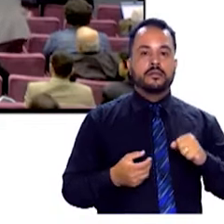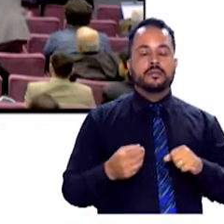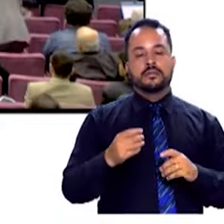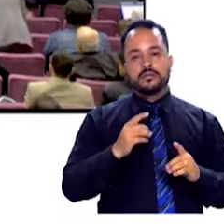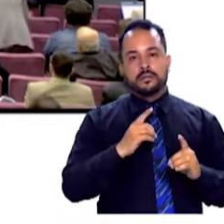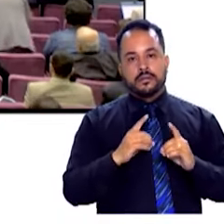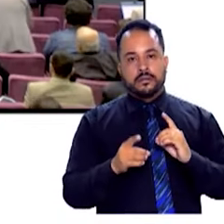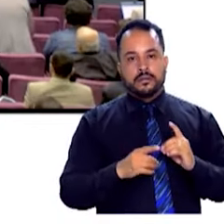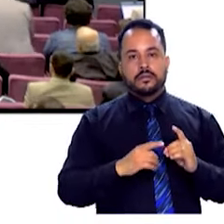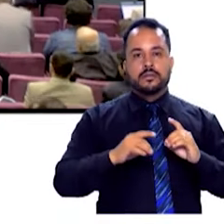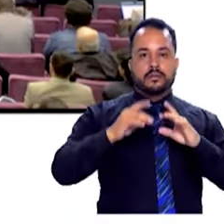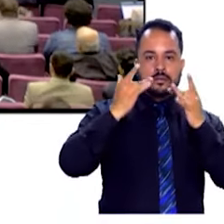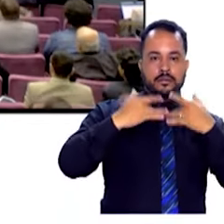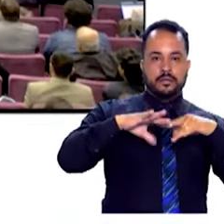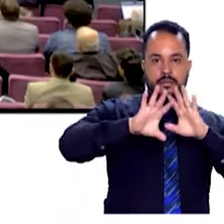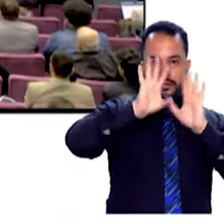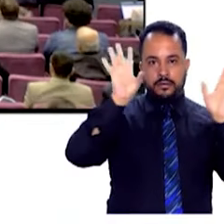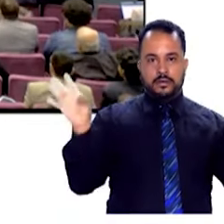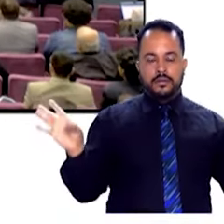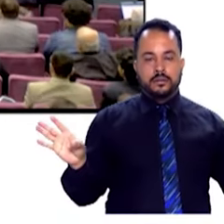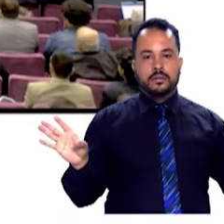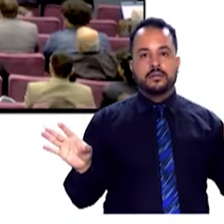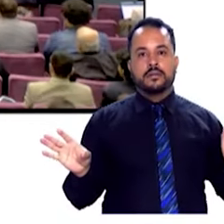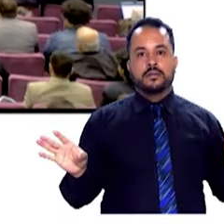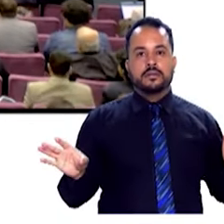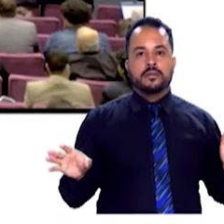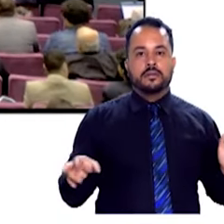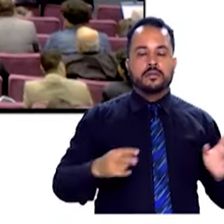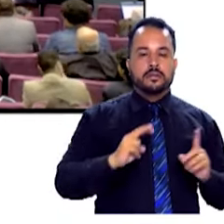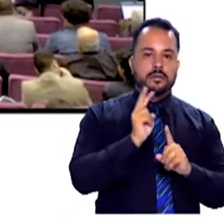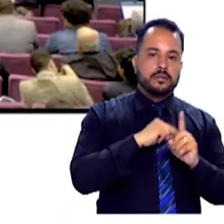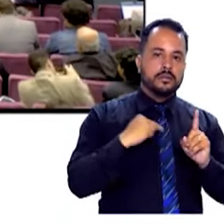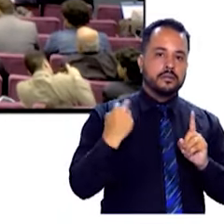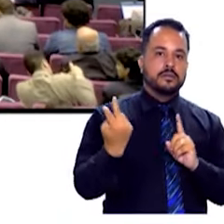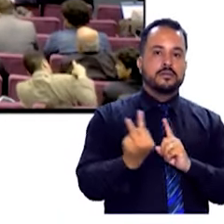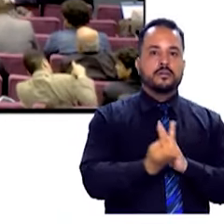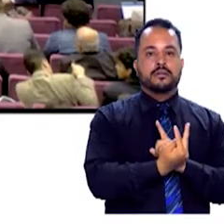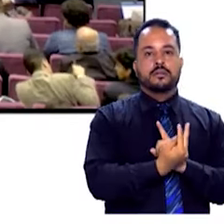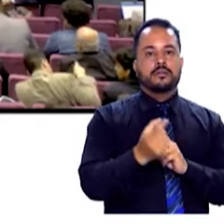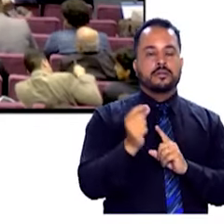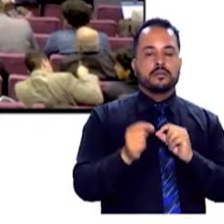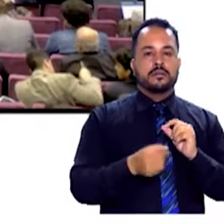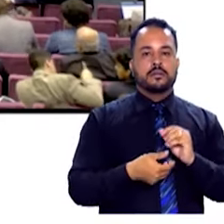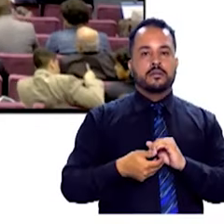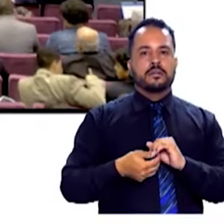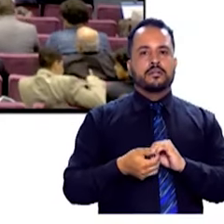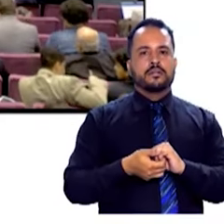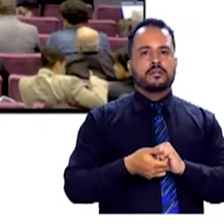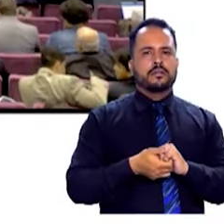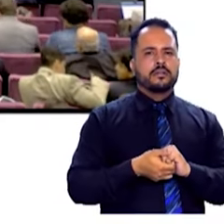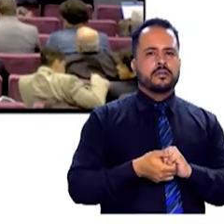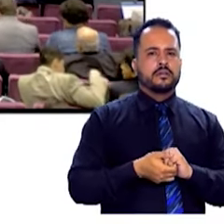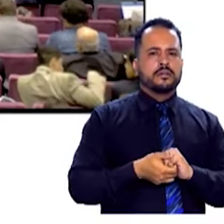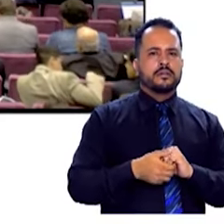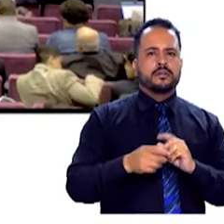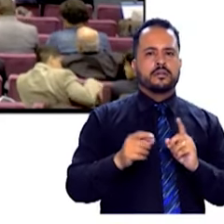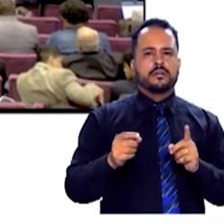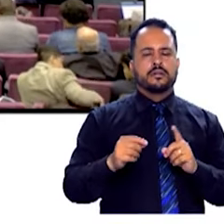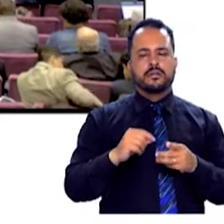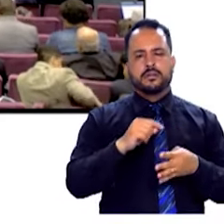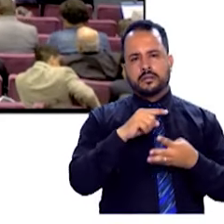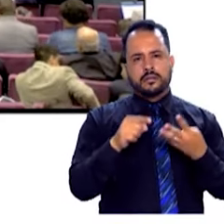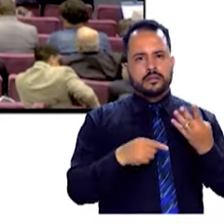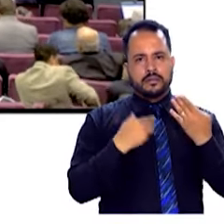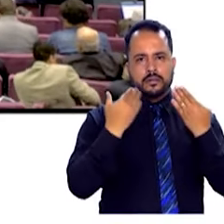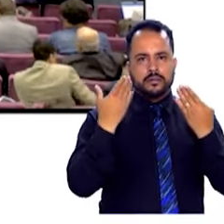que houve uma clara decepção muito Evidente da complementariedade das três Exposições né o professor